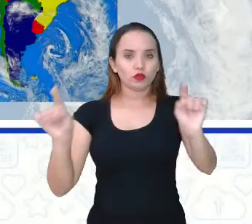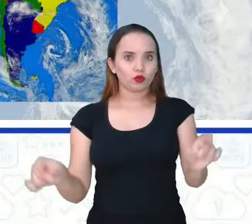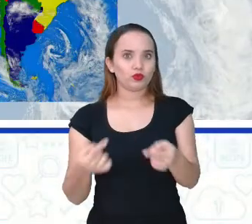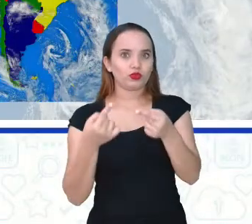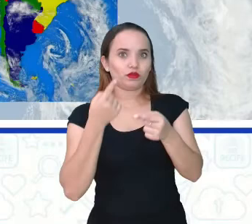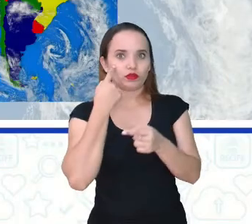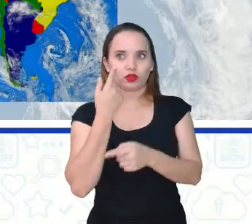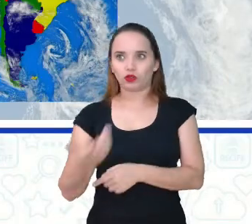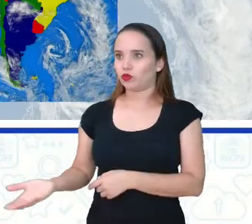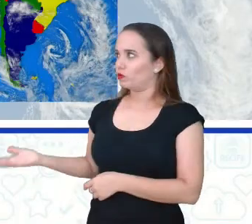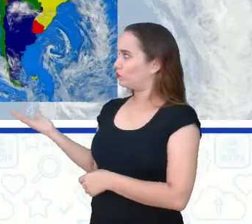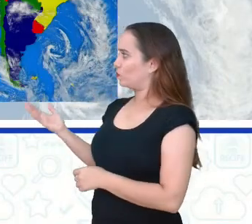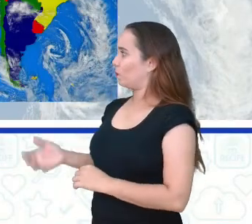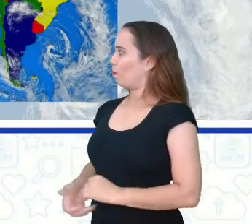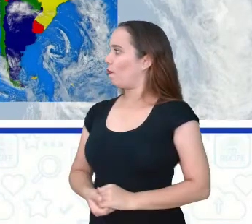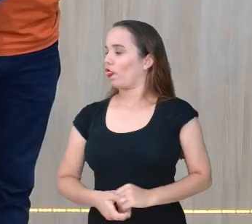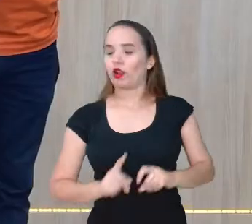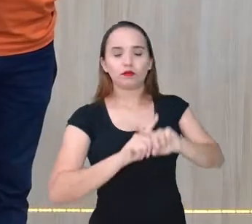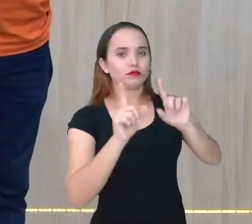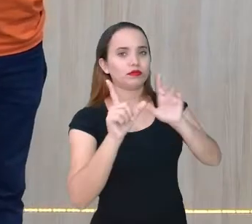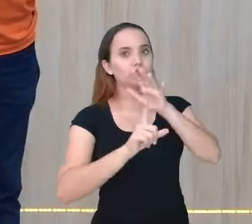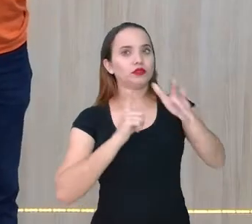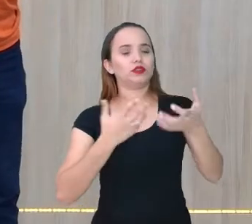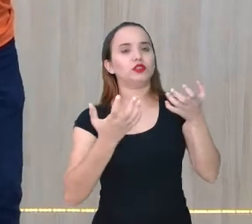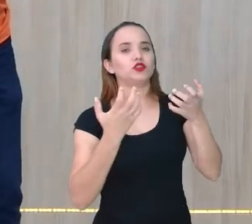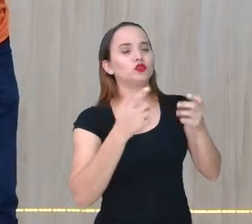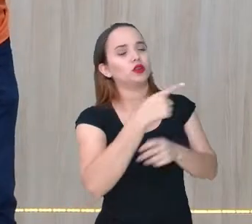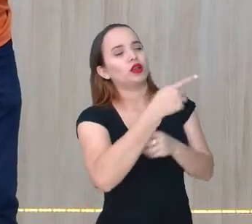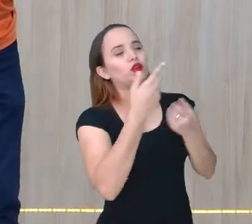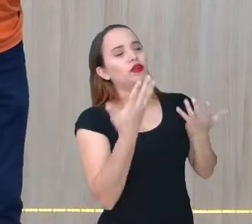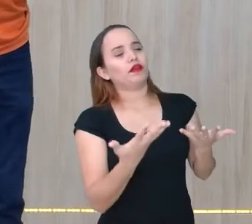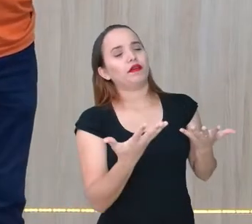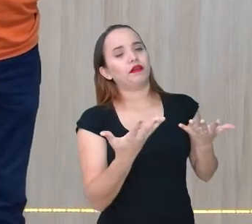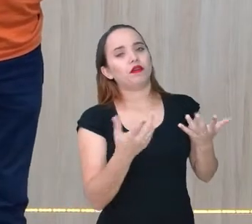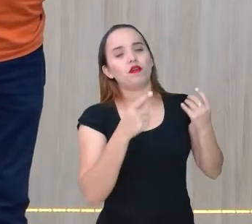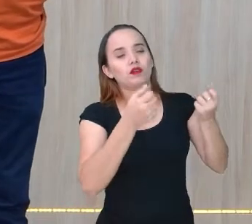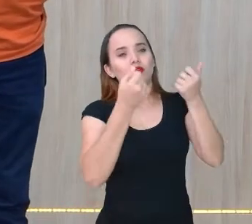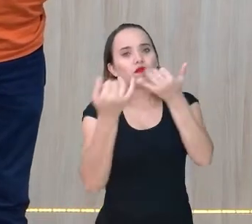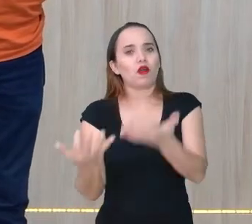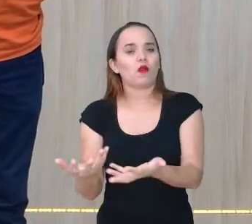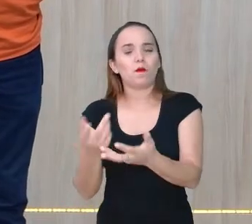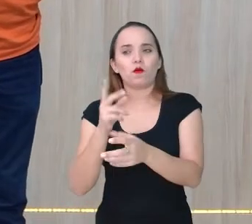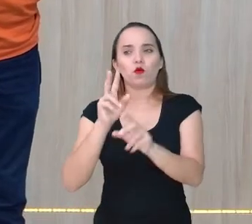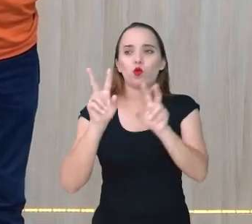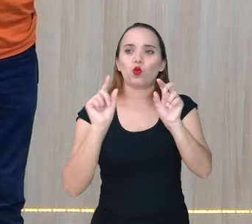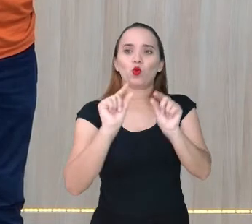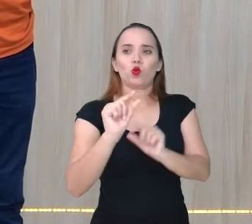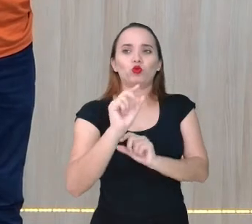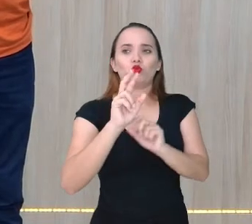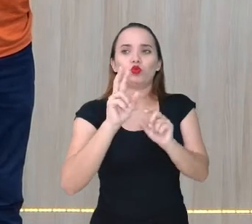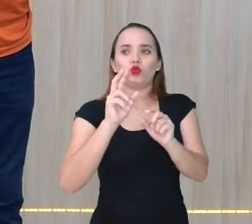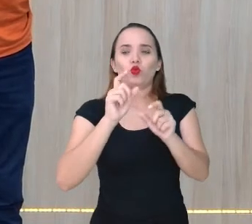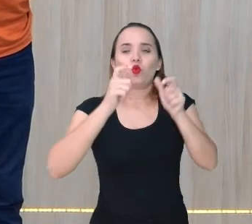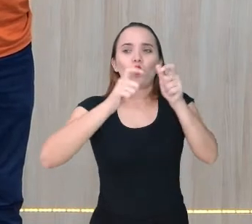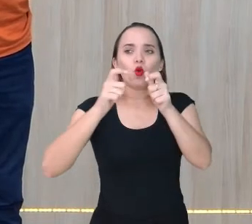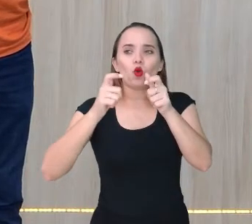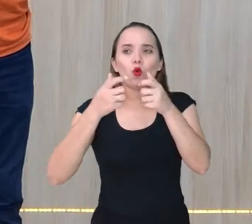Vanessa. Mas aí, antes do desafio, eu queria só que a senhora dissesse um pouquinho para a gente onde poderia a